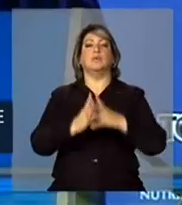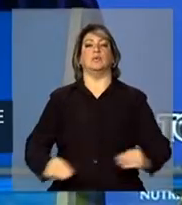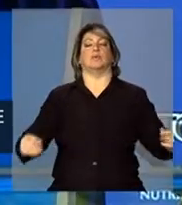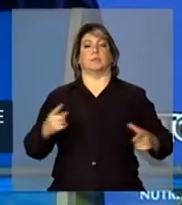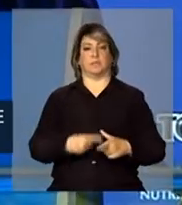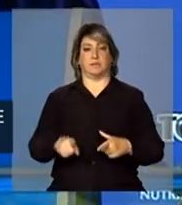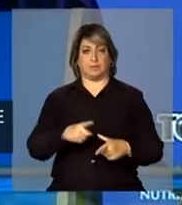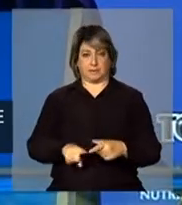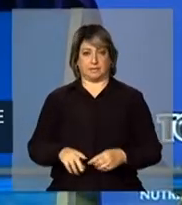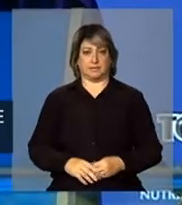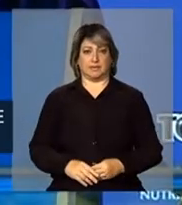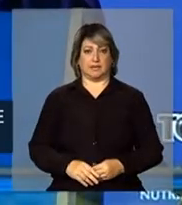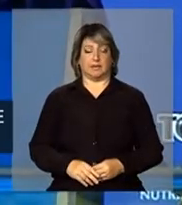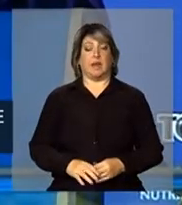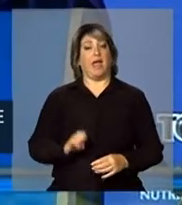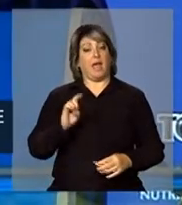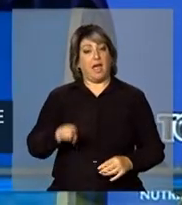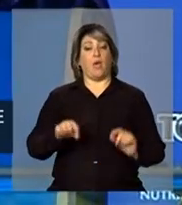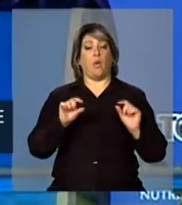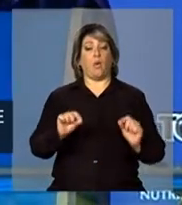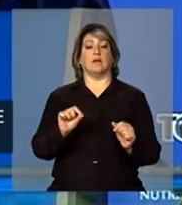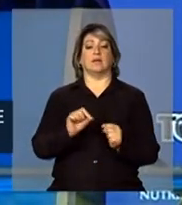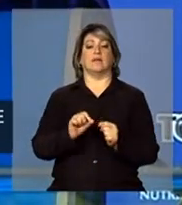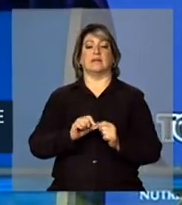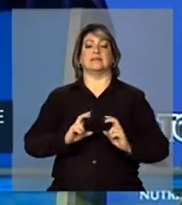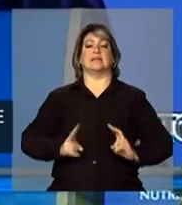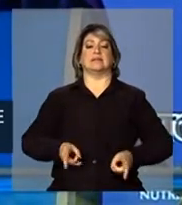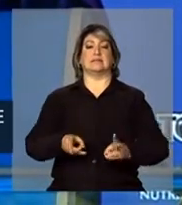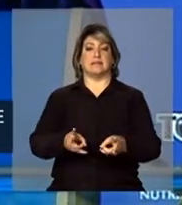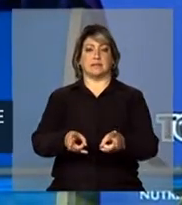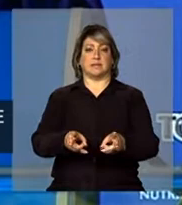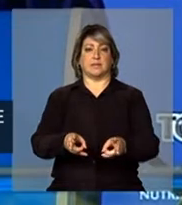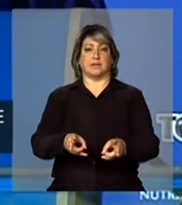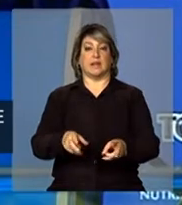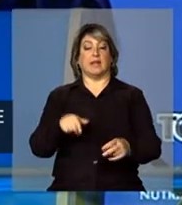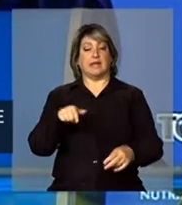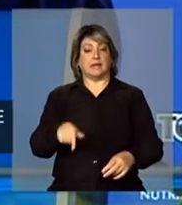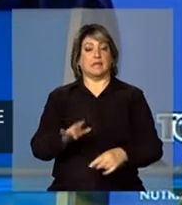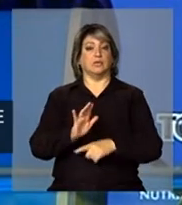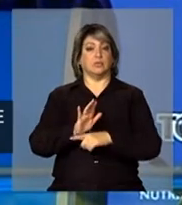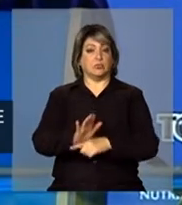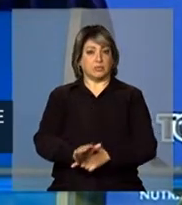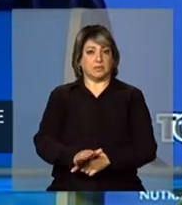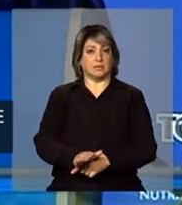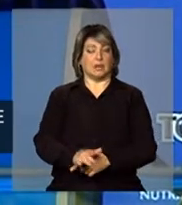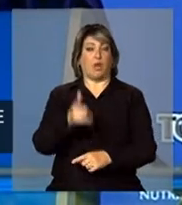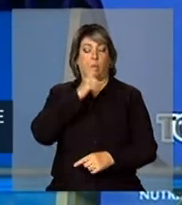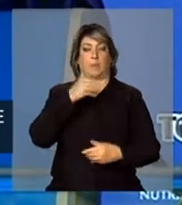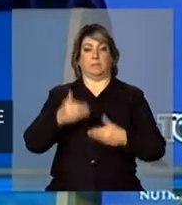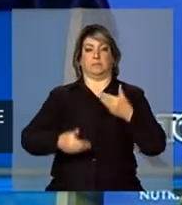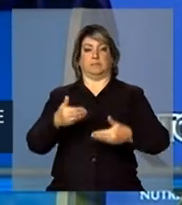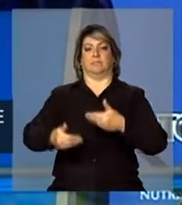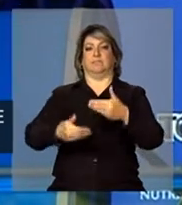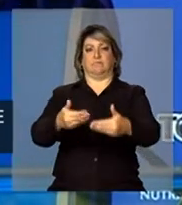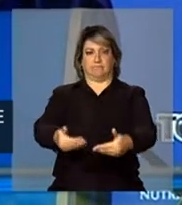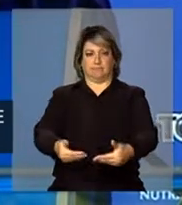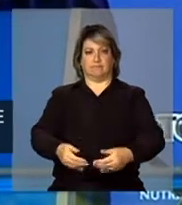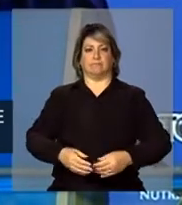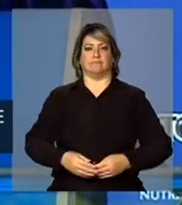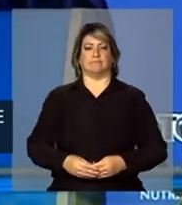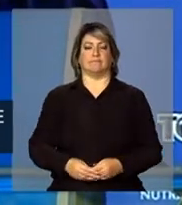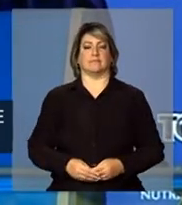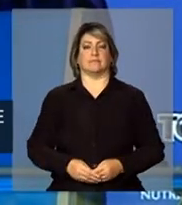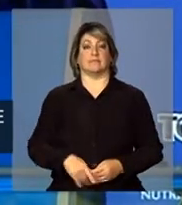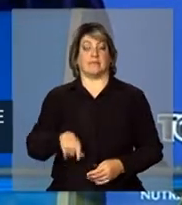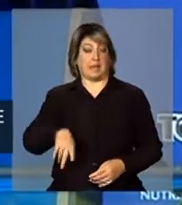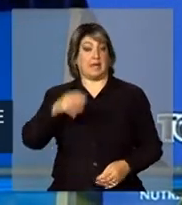conflitos, que é o que se faz sempre e que resulta em avanços. A